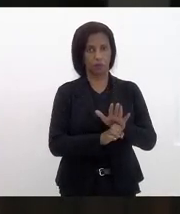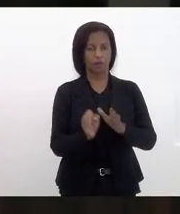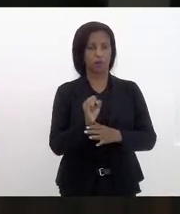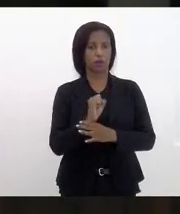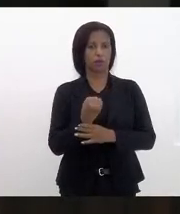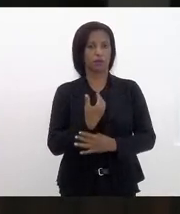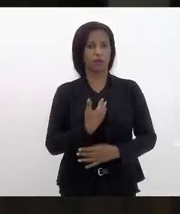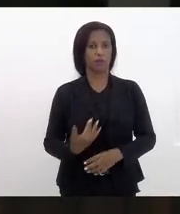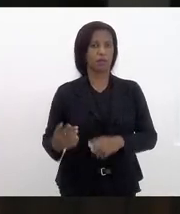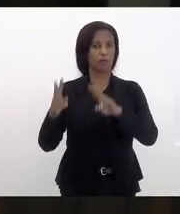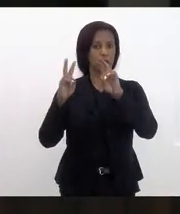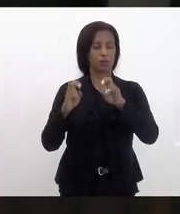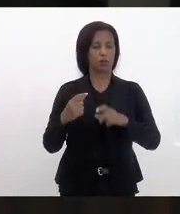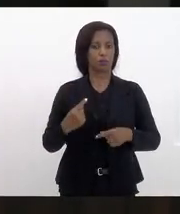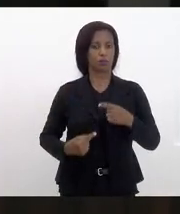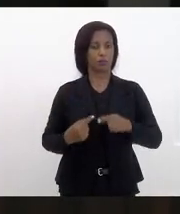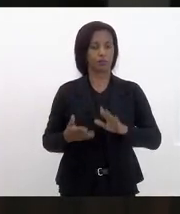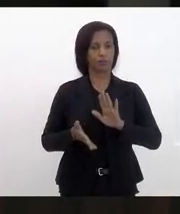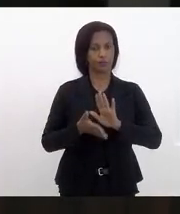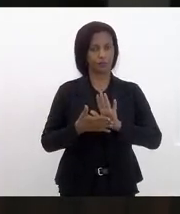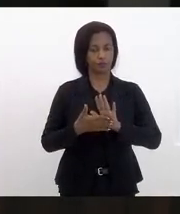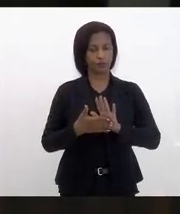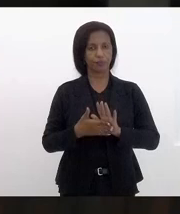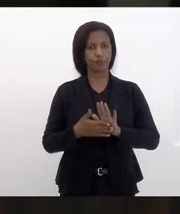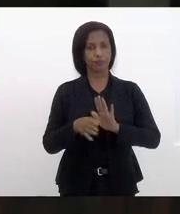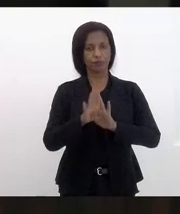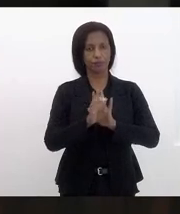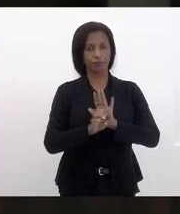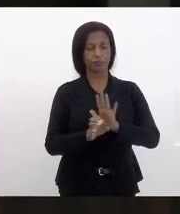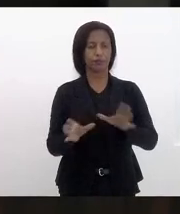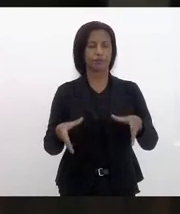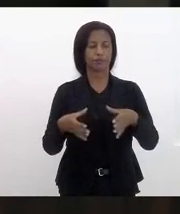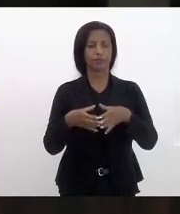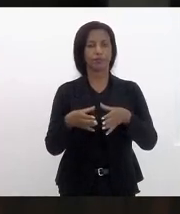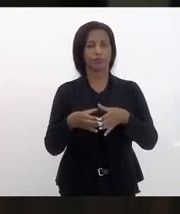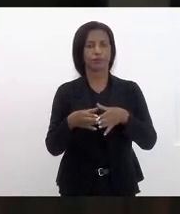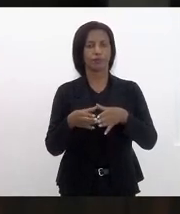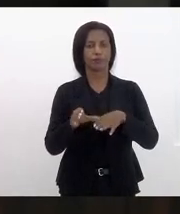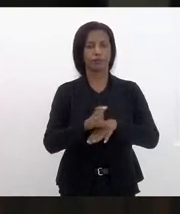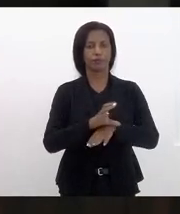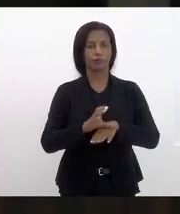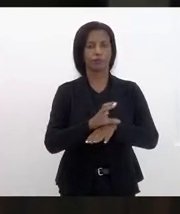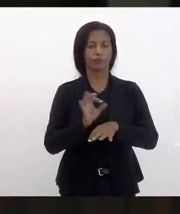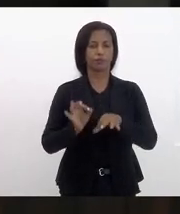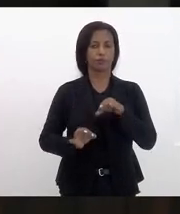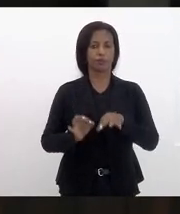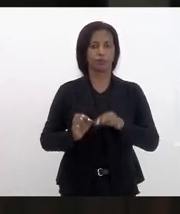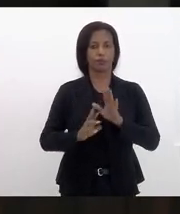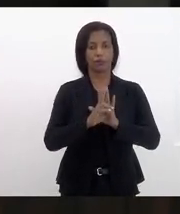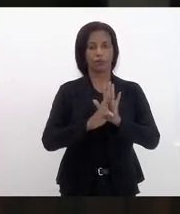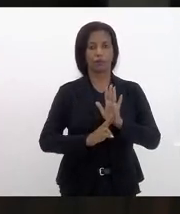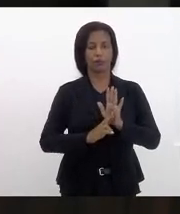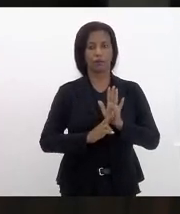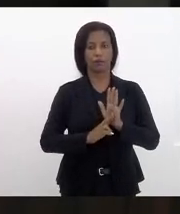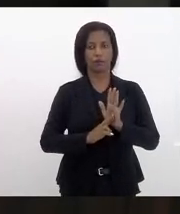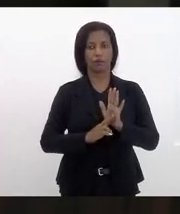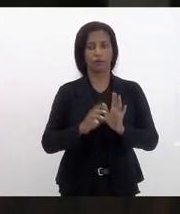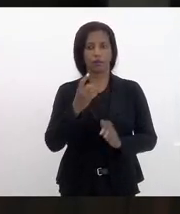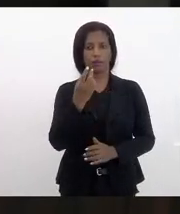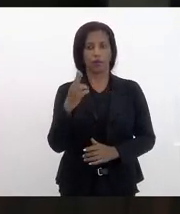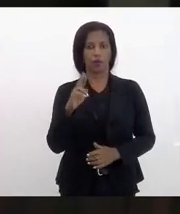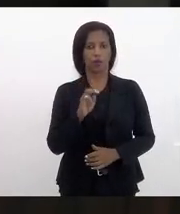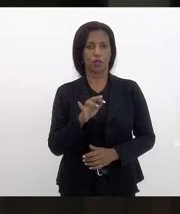pública e assuntos de polícia favoráveis, com as emendas da Comissão da Constituição e Justiça. Relatores. Deputados doutor